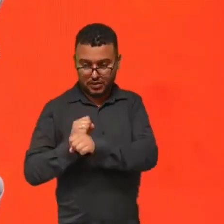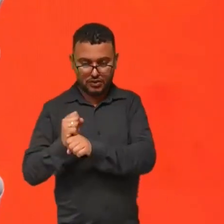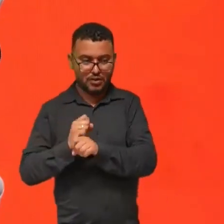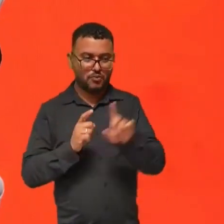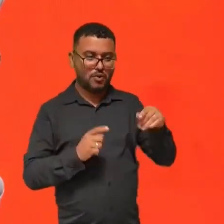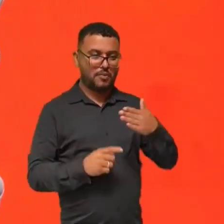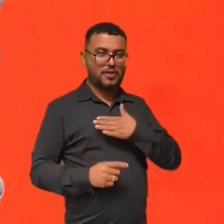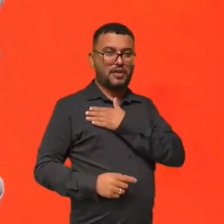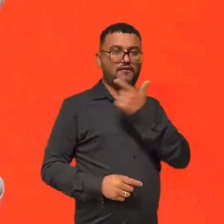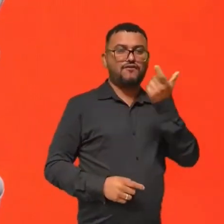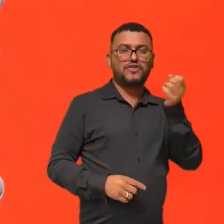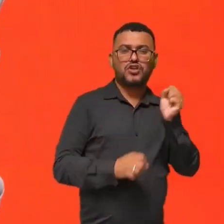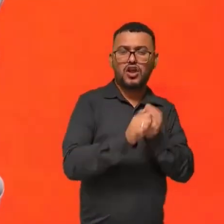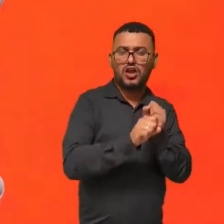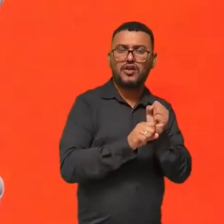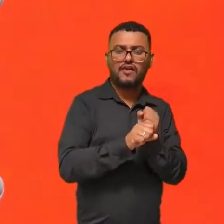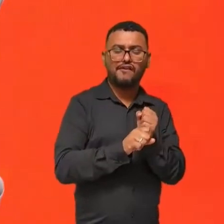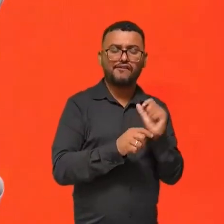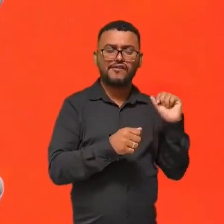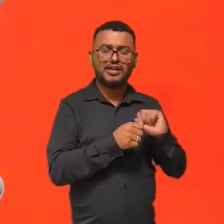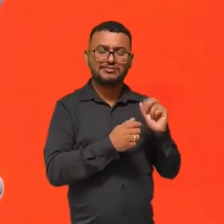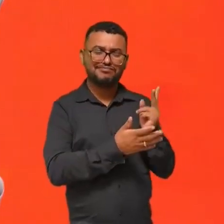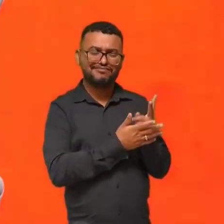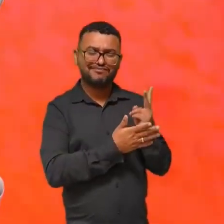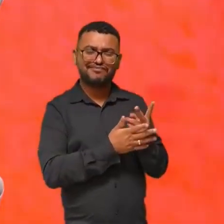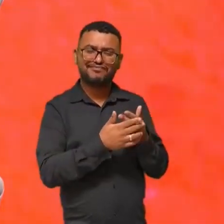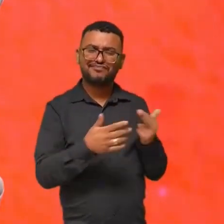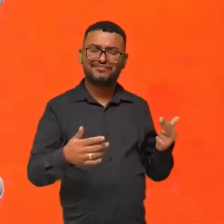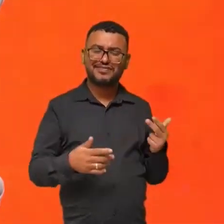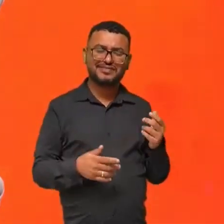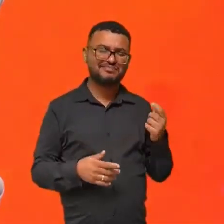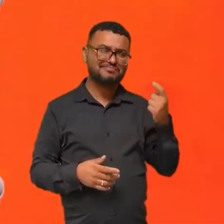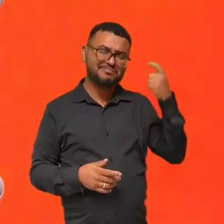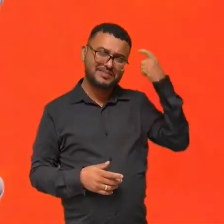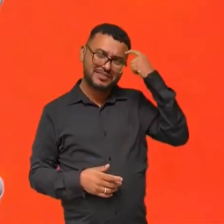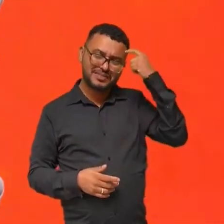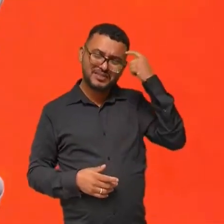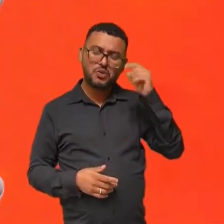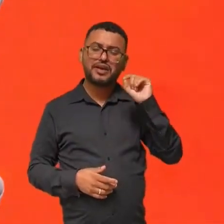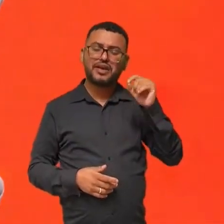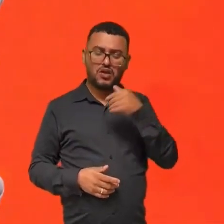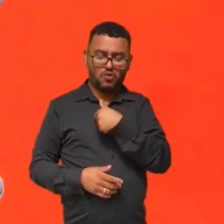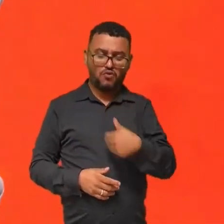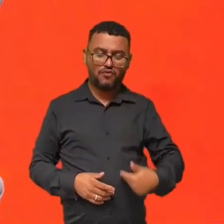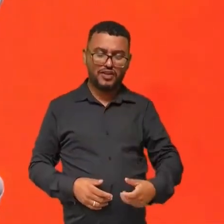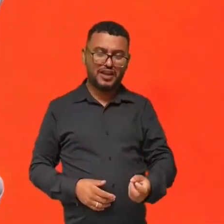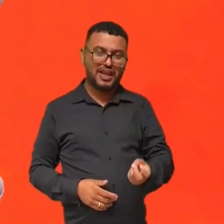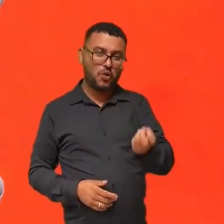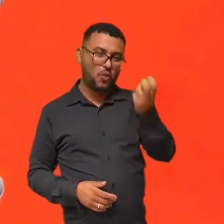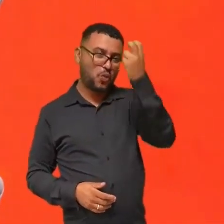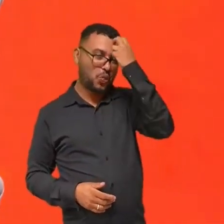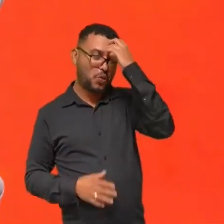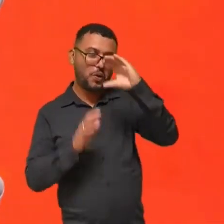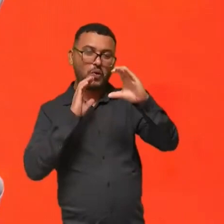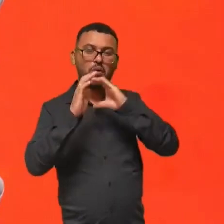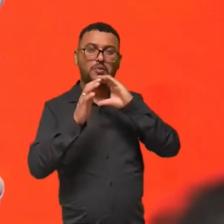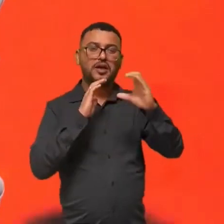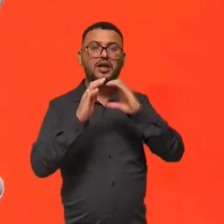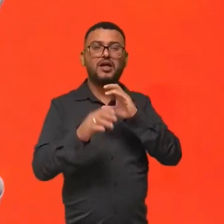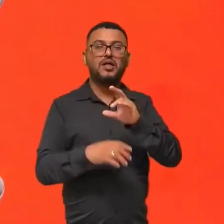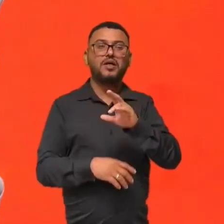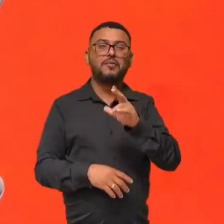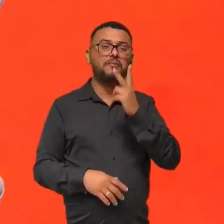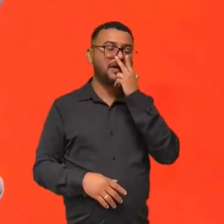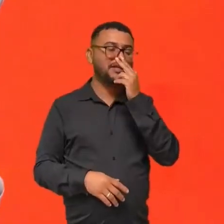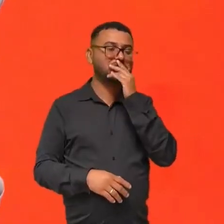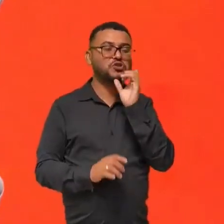a mesma coisa, isso criou no Estado uma cultura de comunicação que um amigo meu chama de divulgativa. O Estado